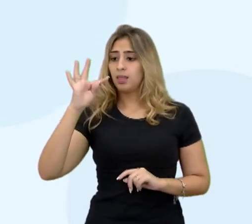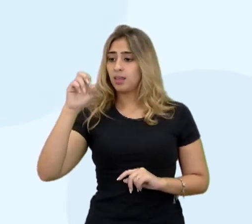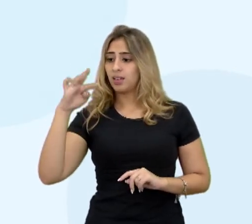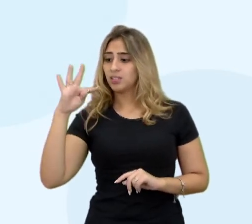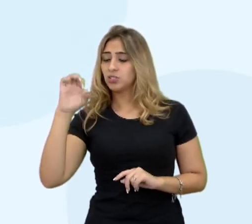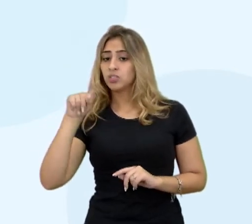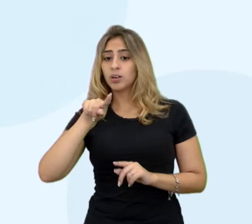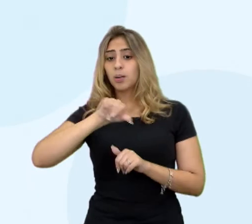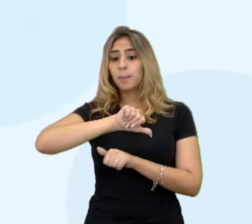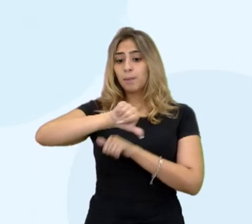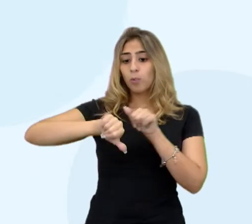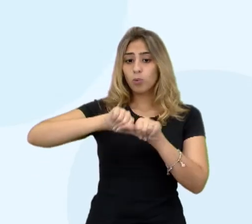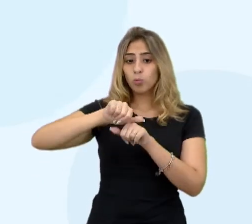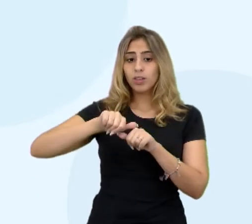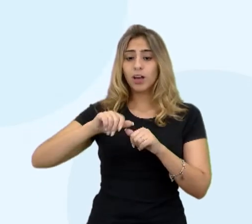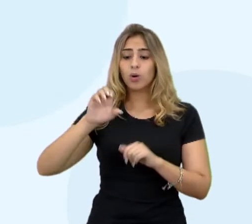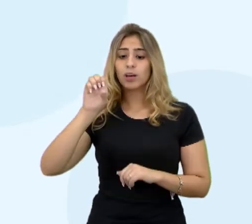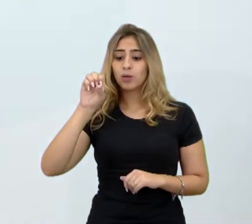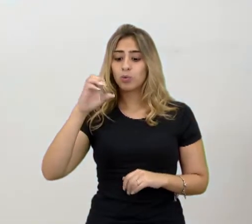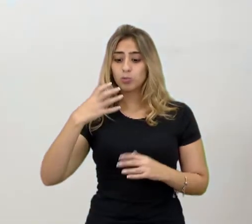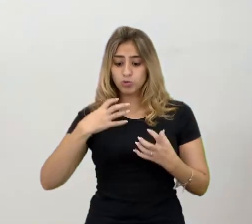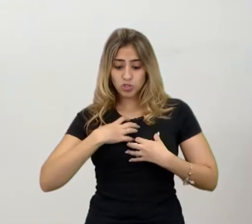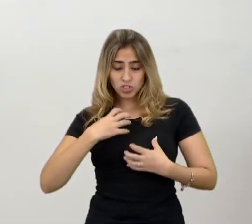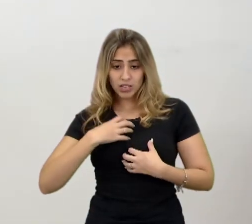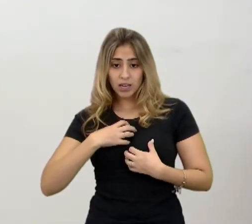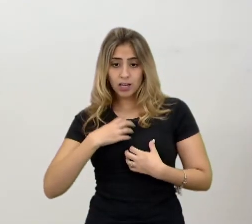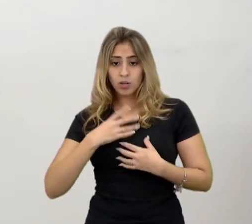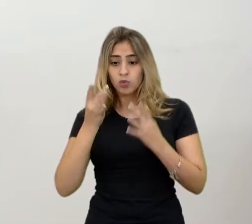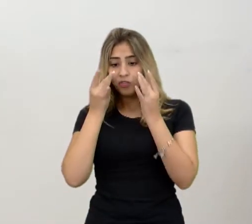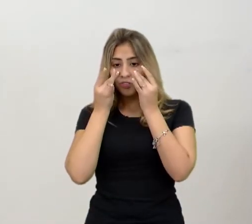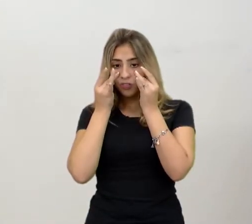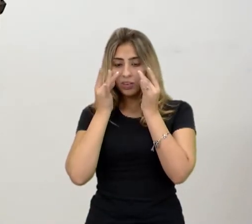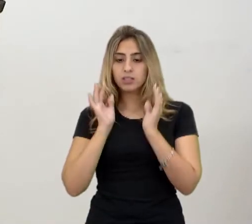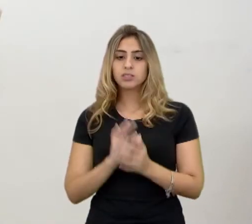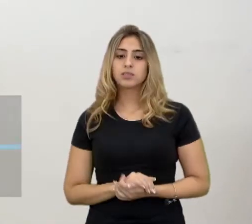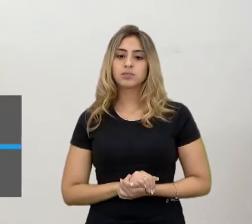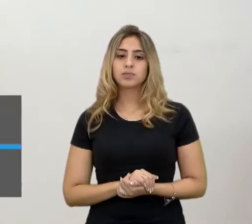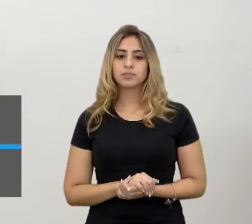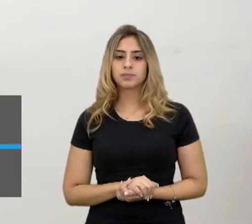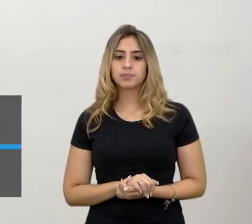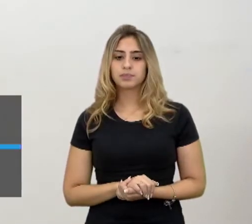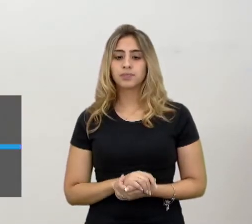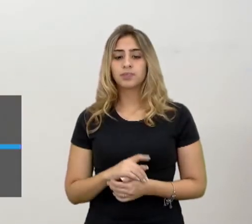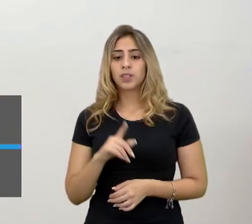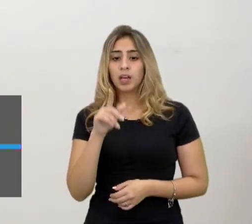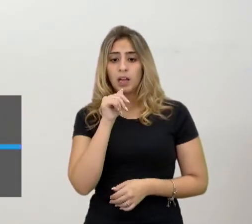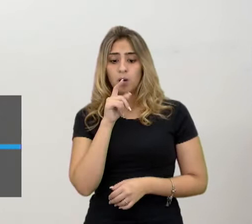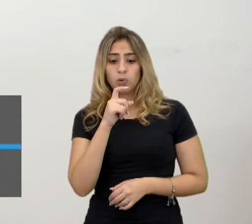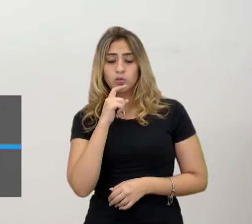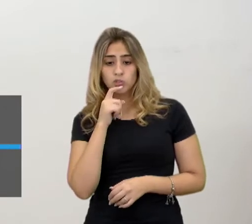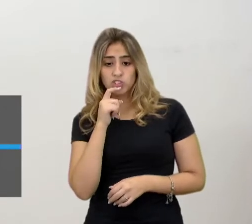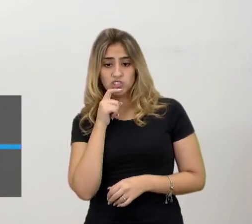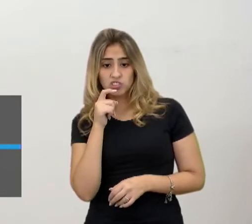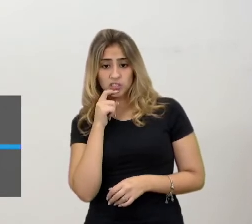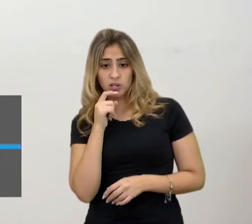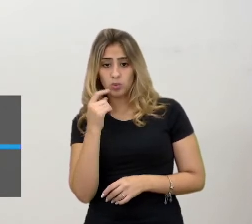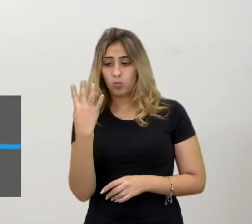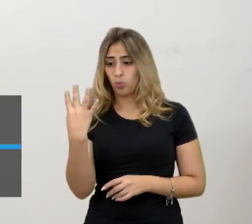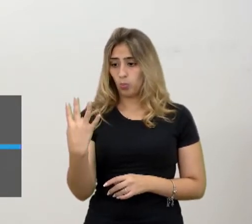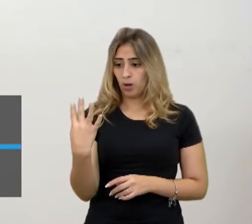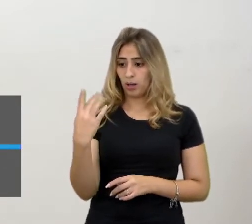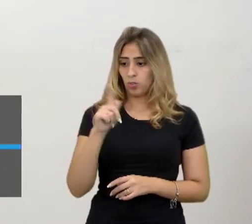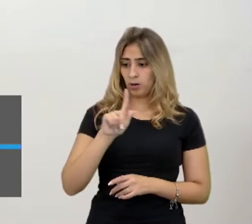vai mexer com o estado físico. Gente, ó, o gelo a 0 graus Celsius e a água líquida a 0